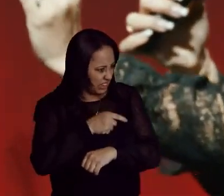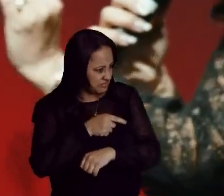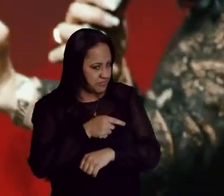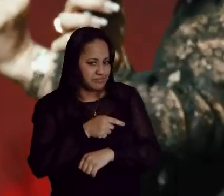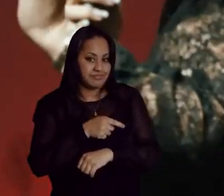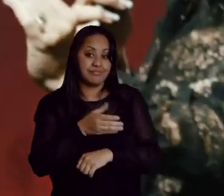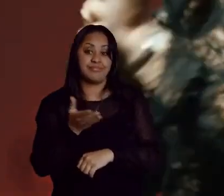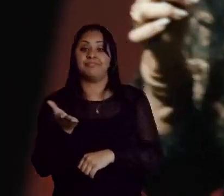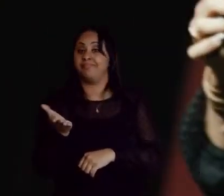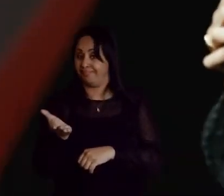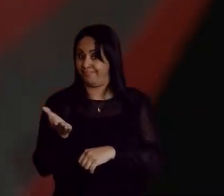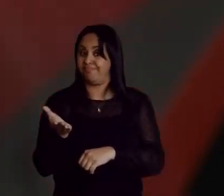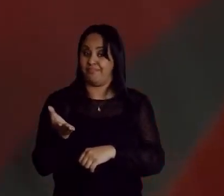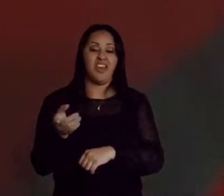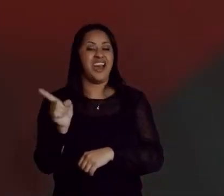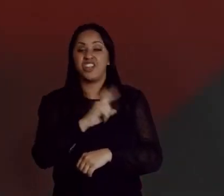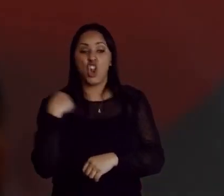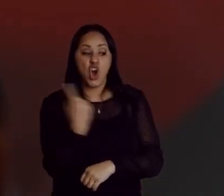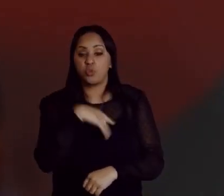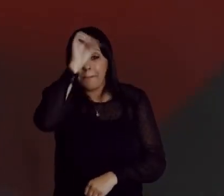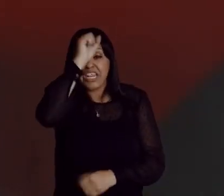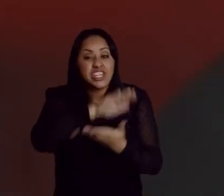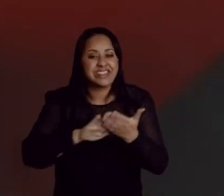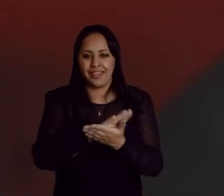gente não aprende nada para casar.